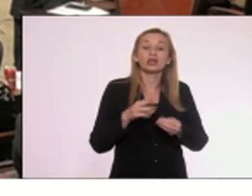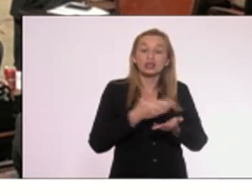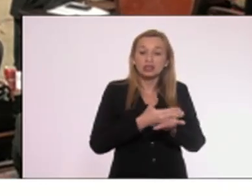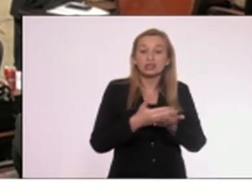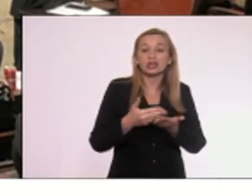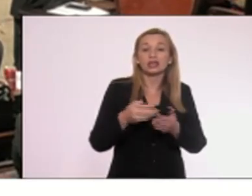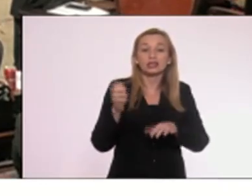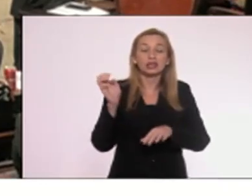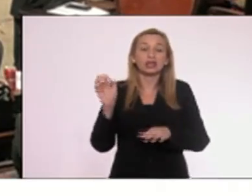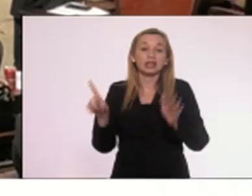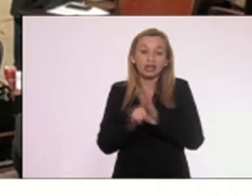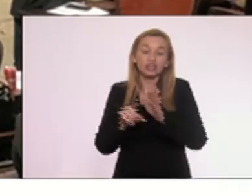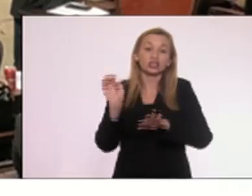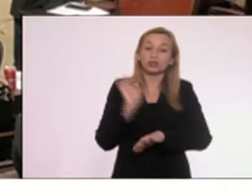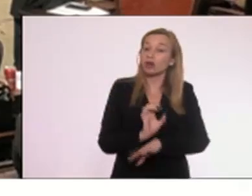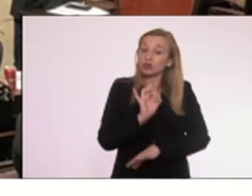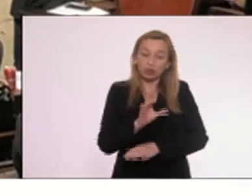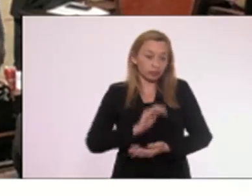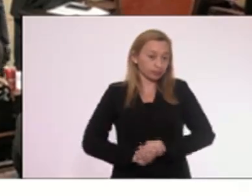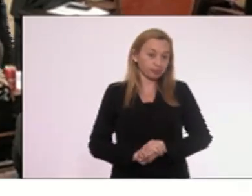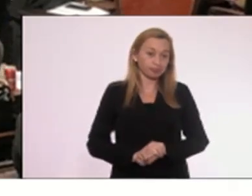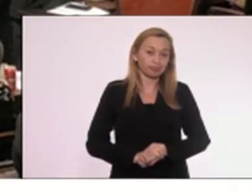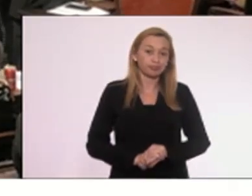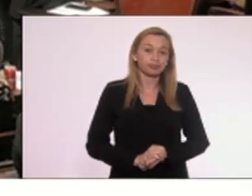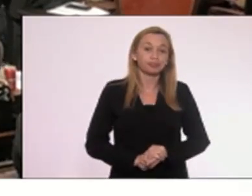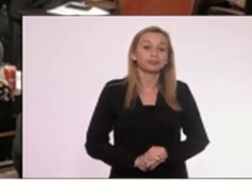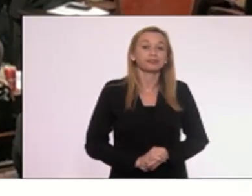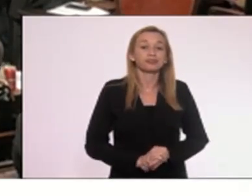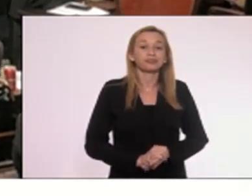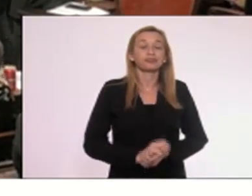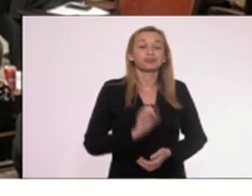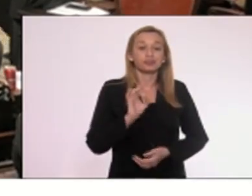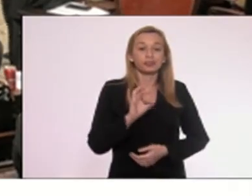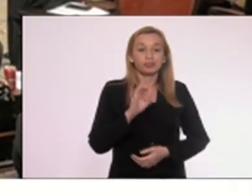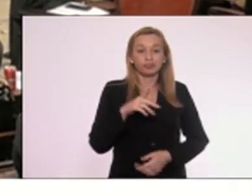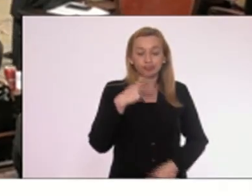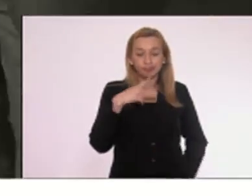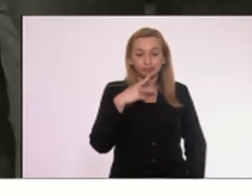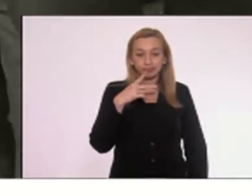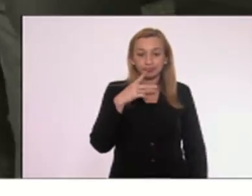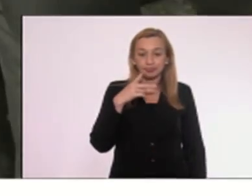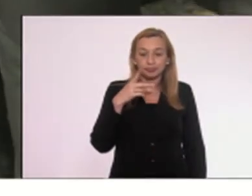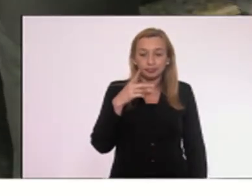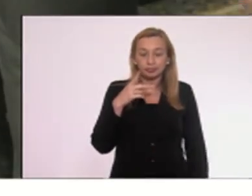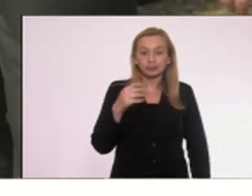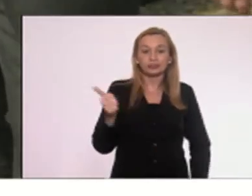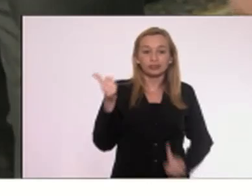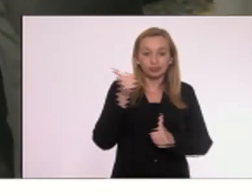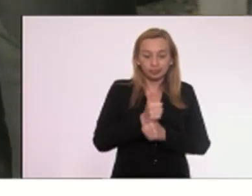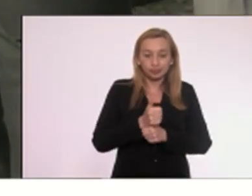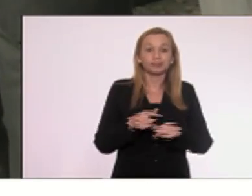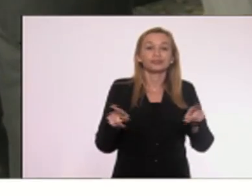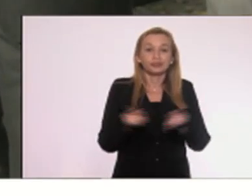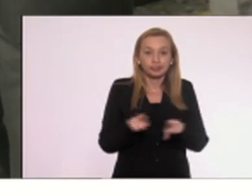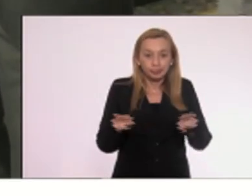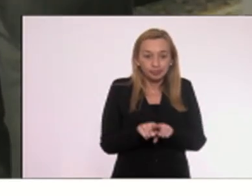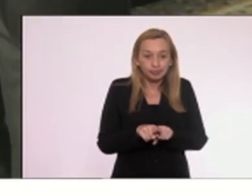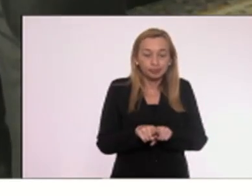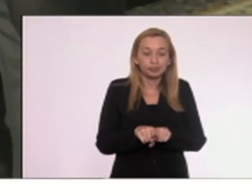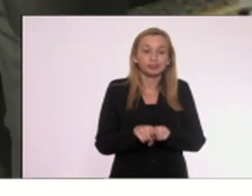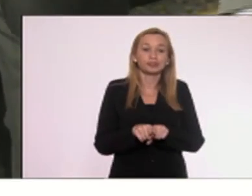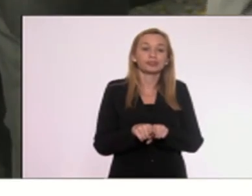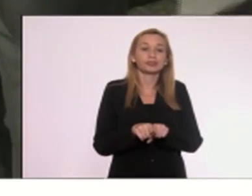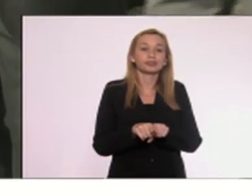vigor. Senhor presidente, apenas isso, só isso. Também só para esclarecer que no substitutivo também está